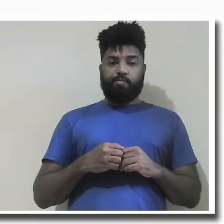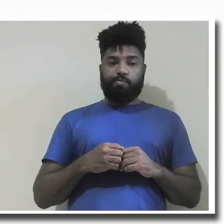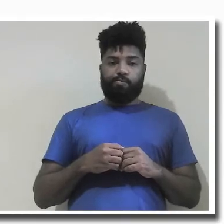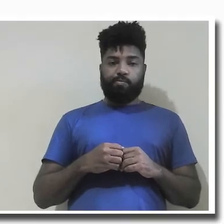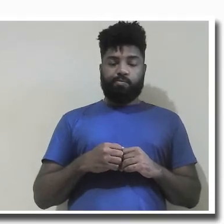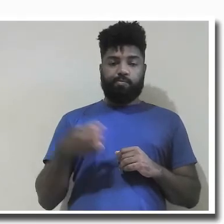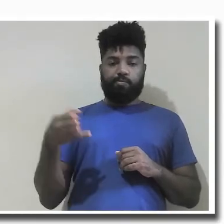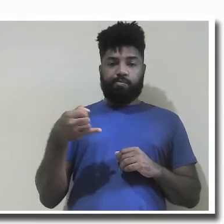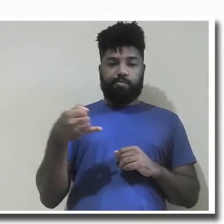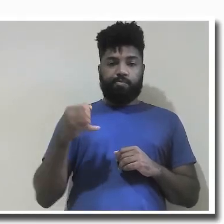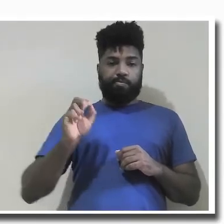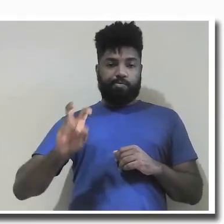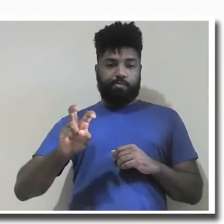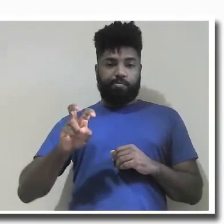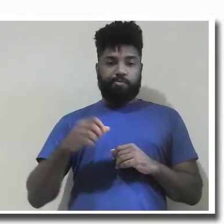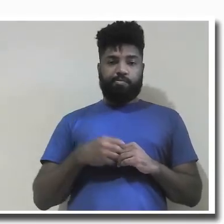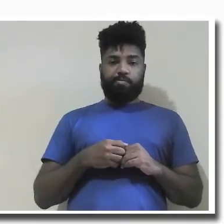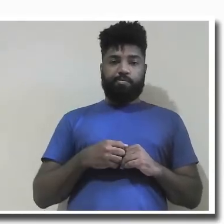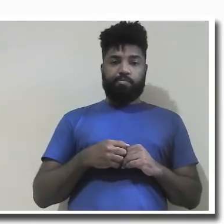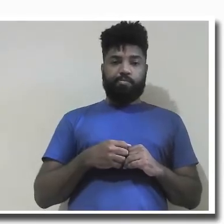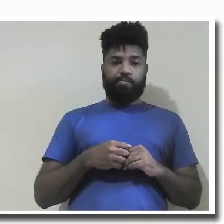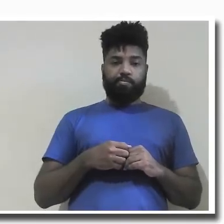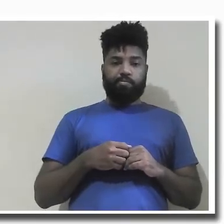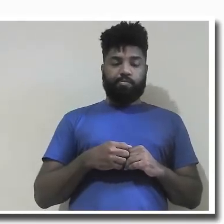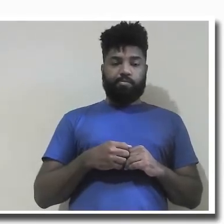o menos 5